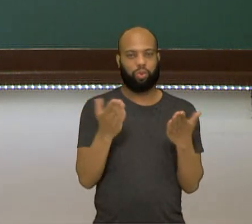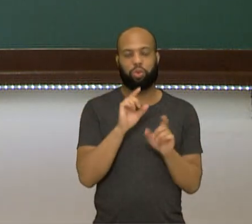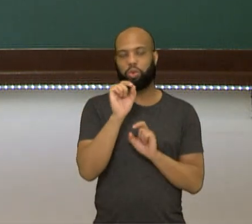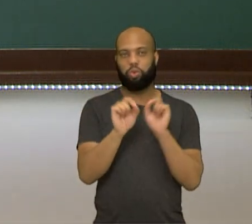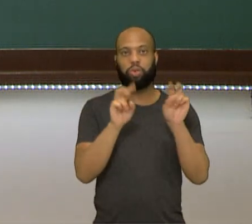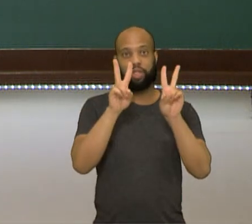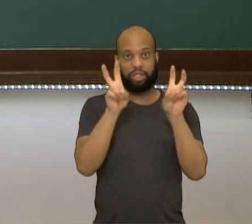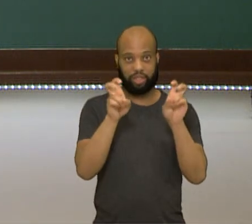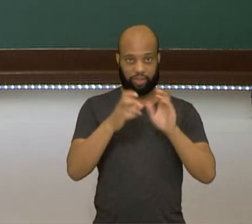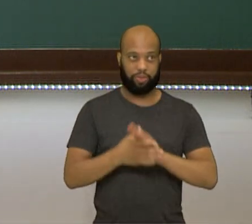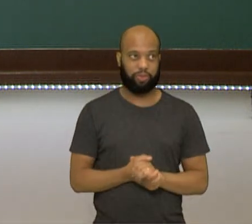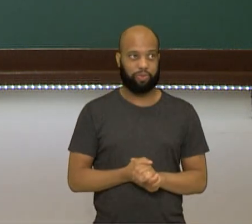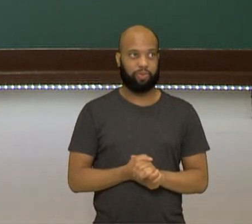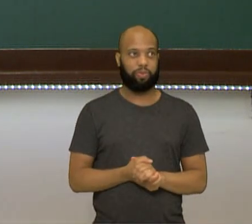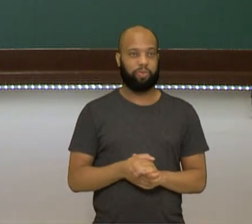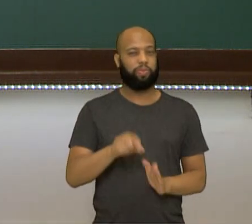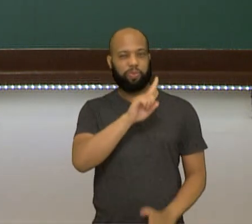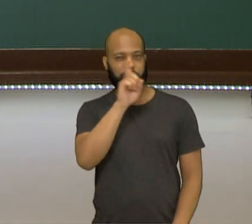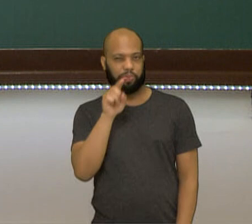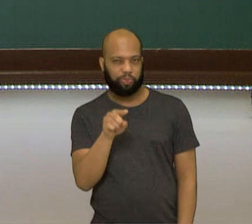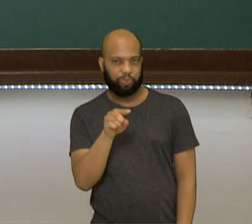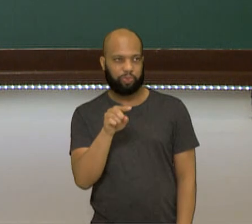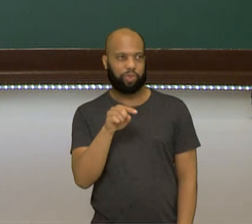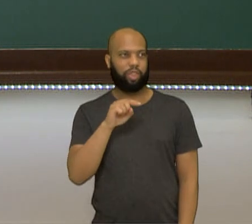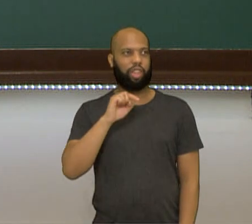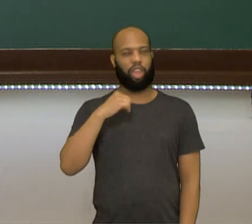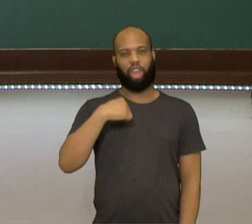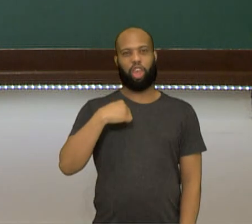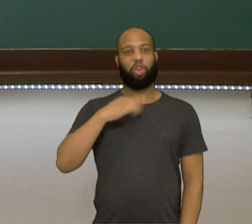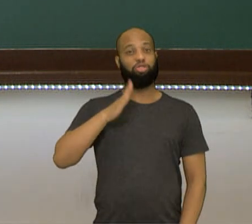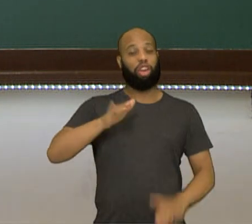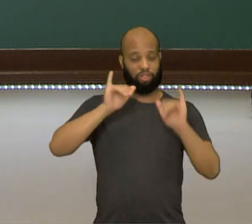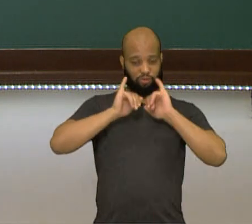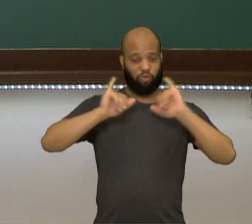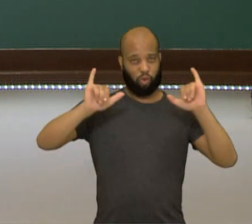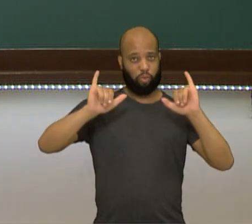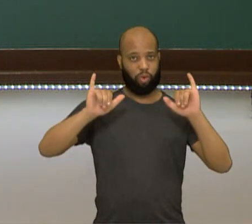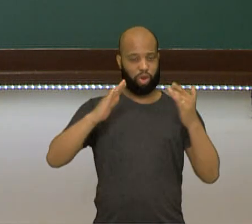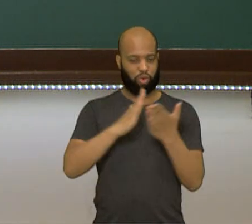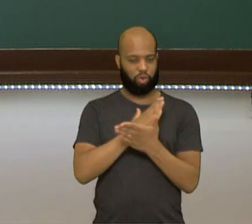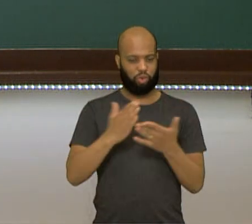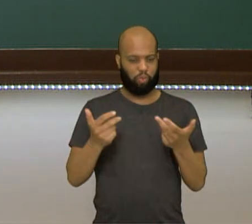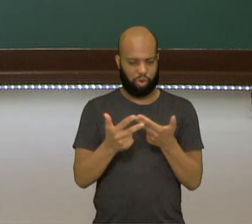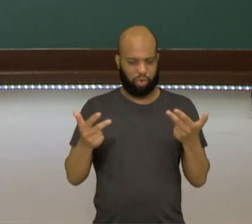quê? O que será? Eu acabei de dar um informe aqui, né? Eu informei vocês